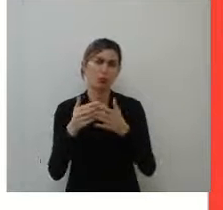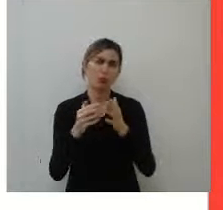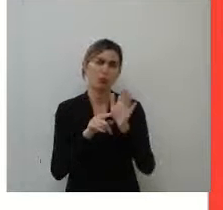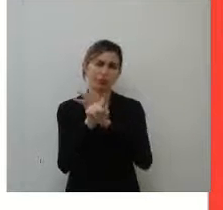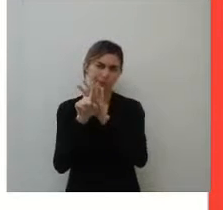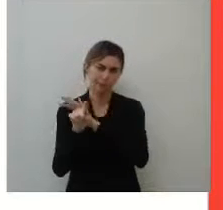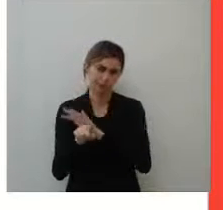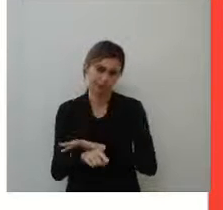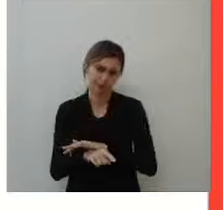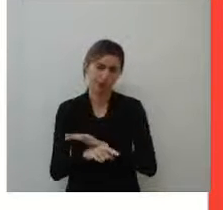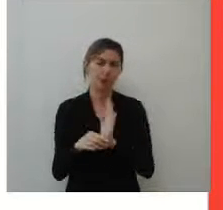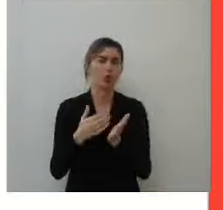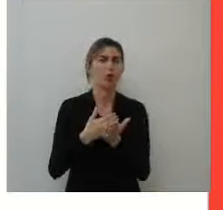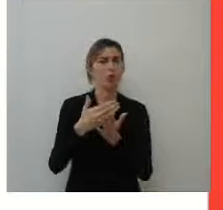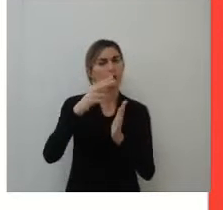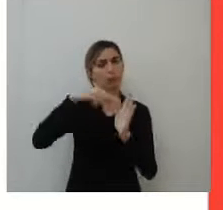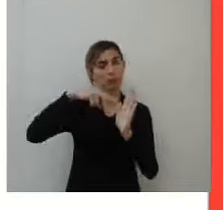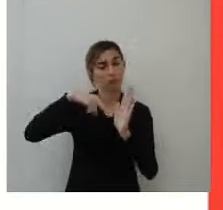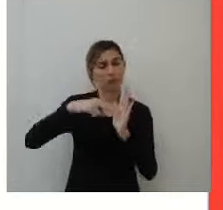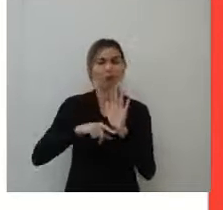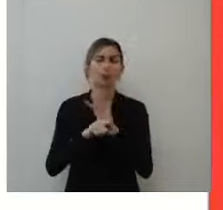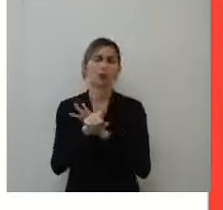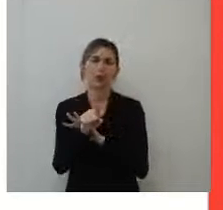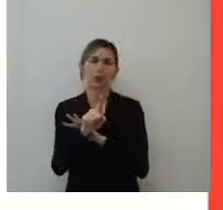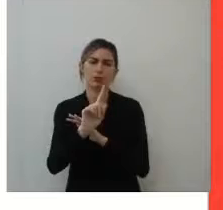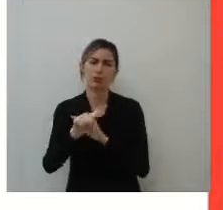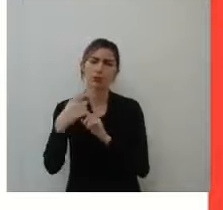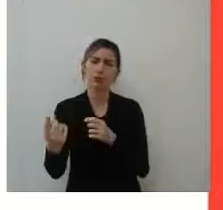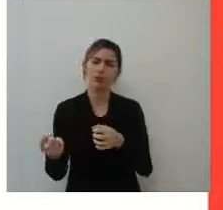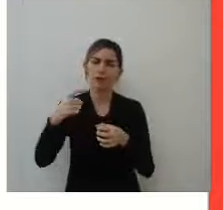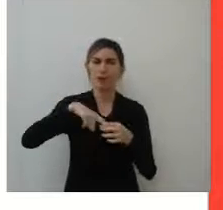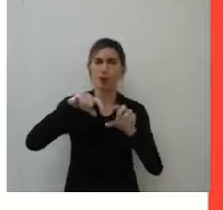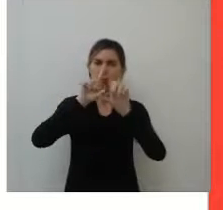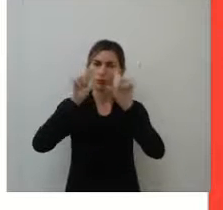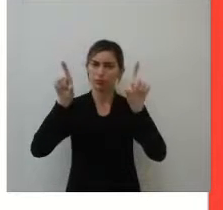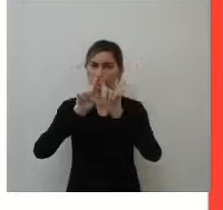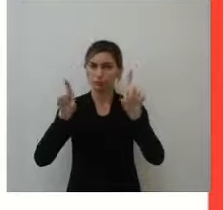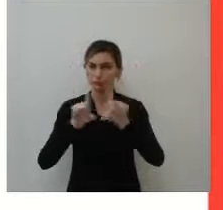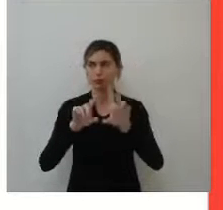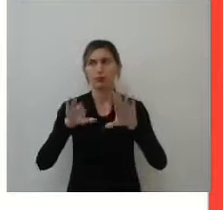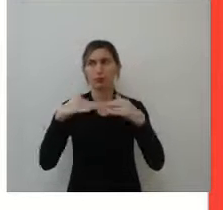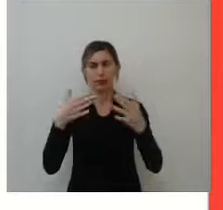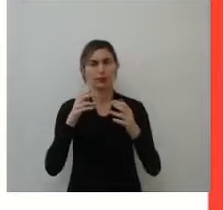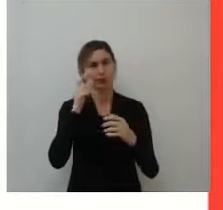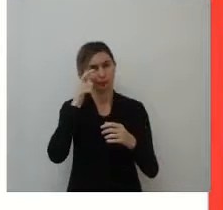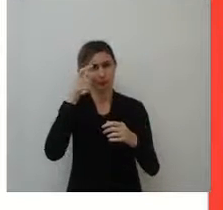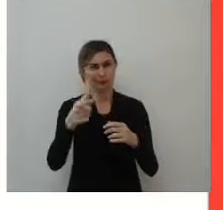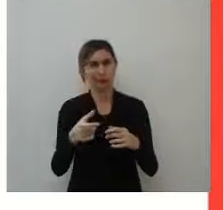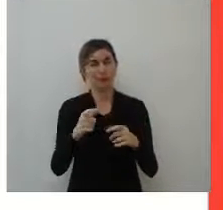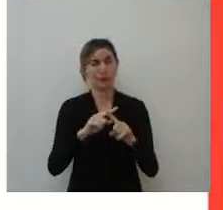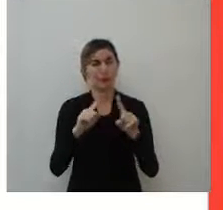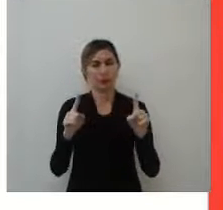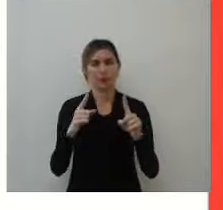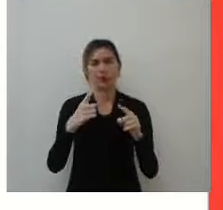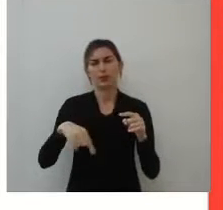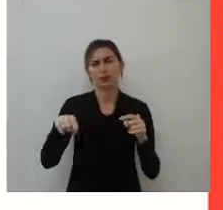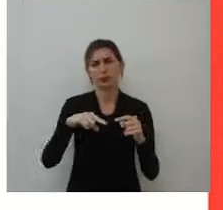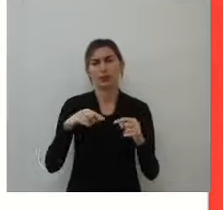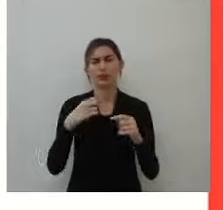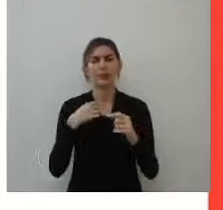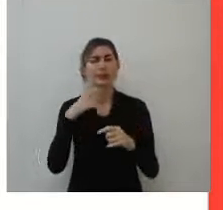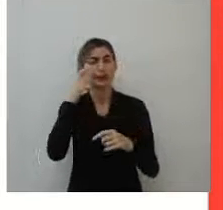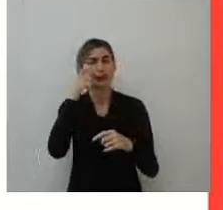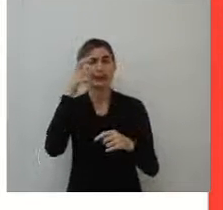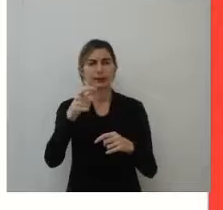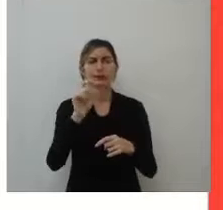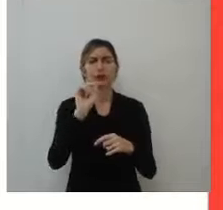questão, tá, gente? Comecem lendo a pergunta e depois voltem para o enunciado, tá? Então é bem mais interessante. Mas, nesse caso aqui, é